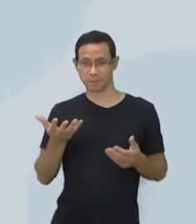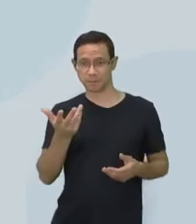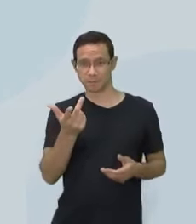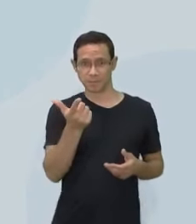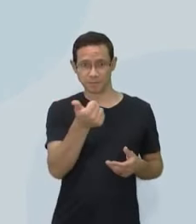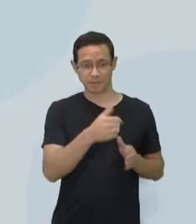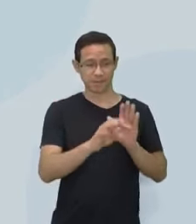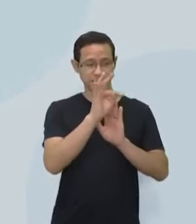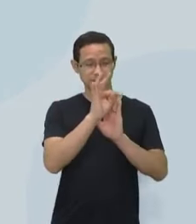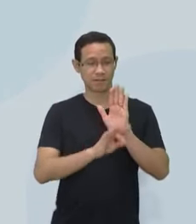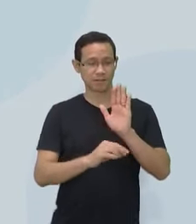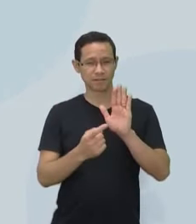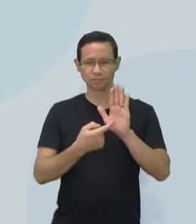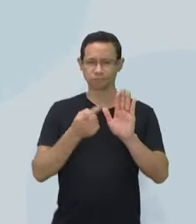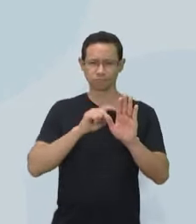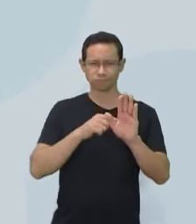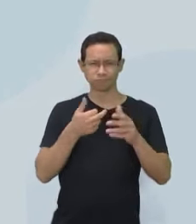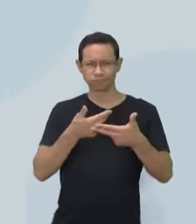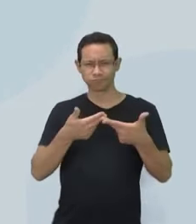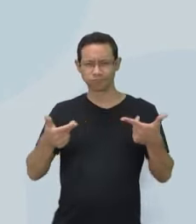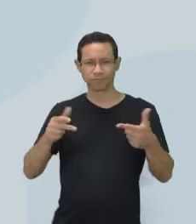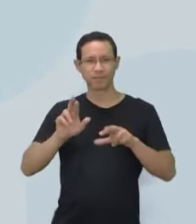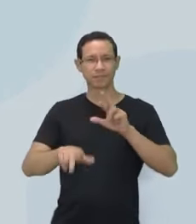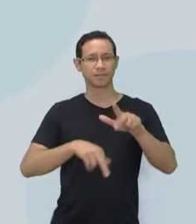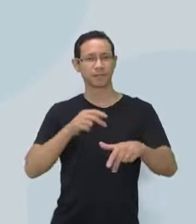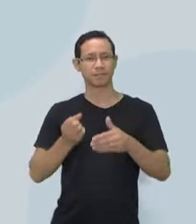em textos argumentativos diversos,